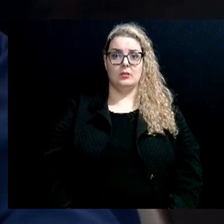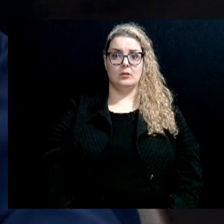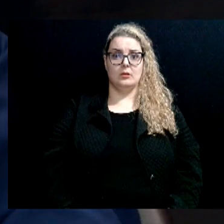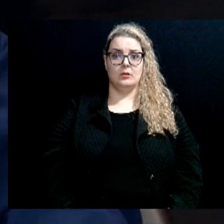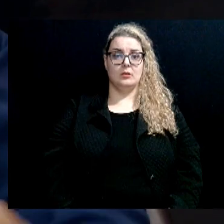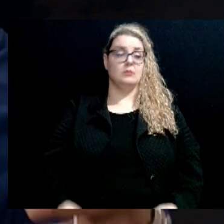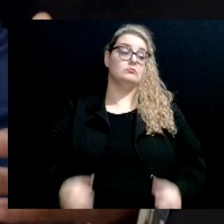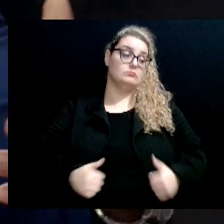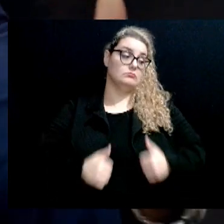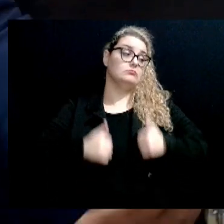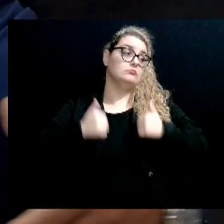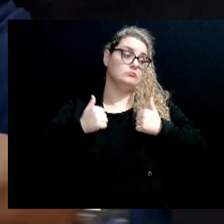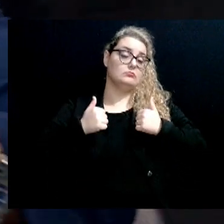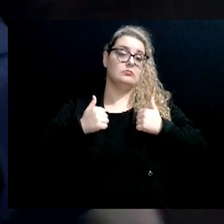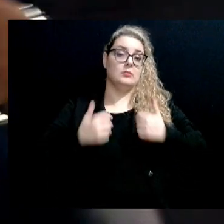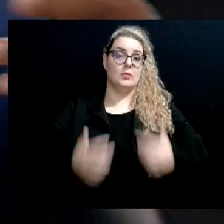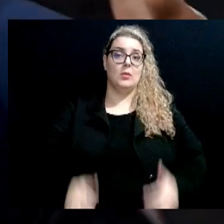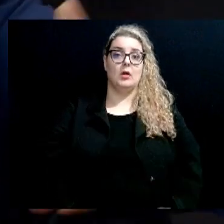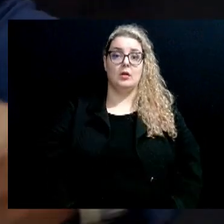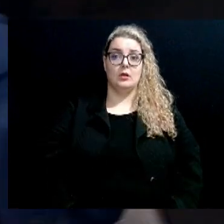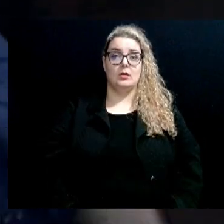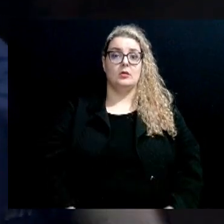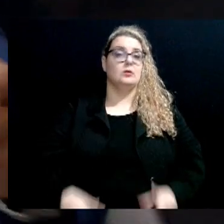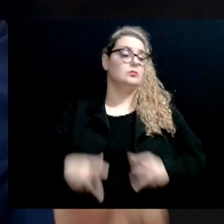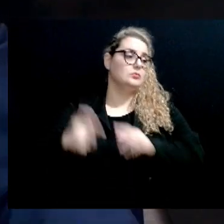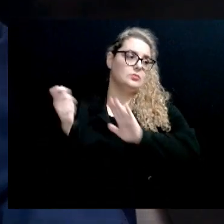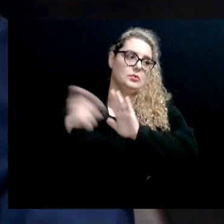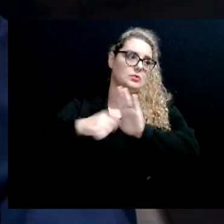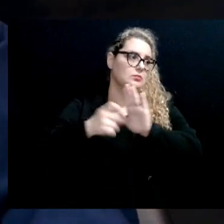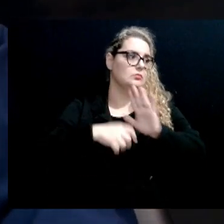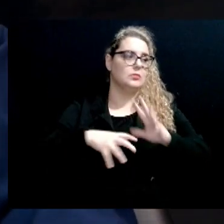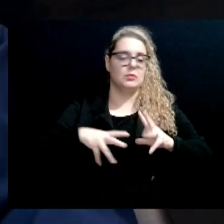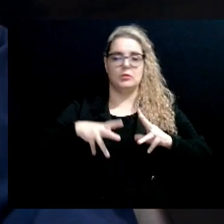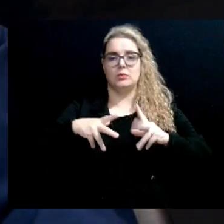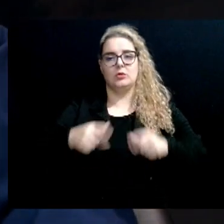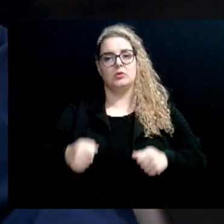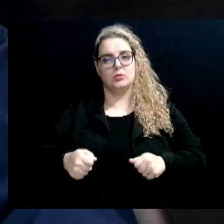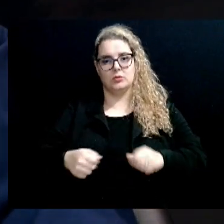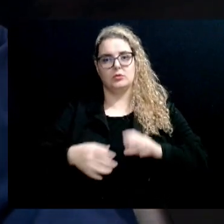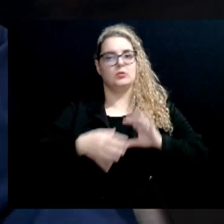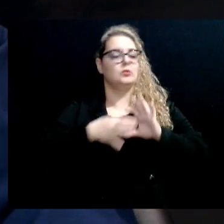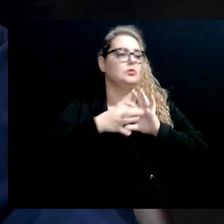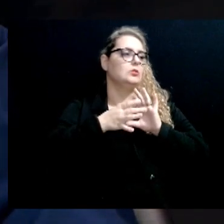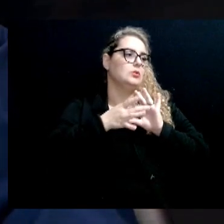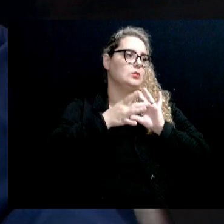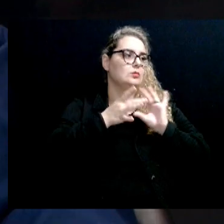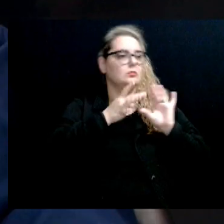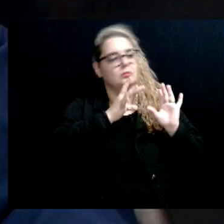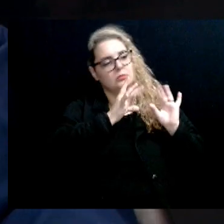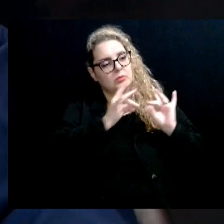ela vai de toda a validação que compõe o ambiente em que a pessoa vive.